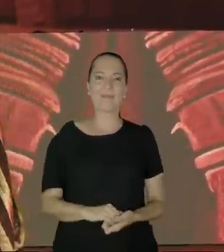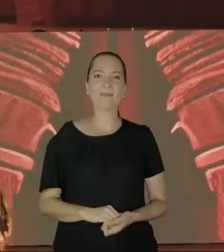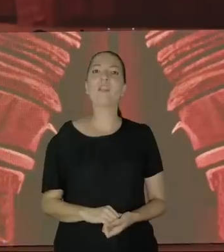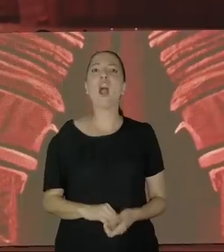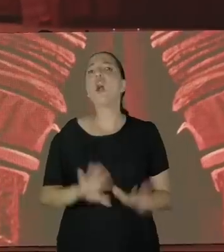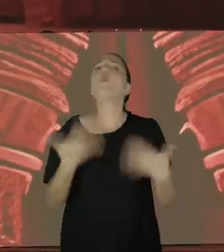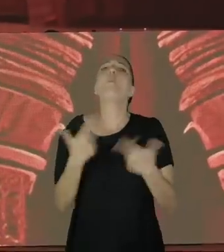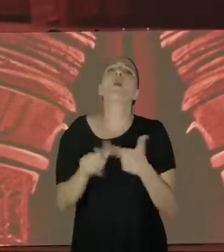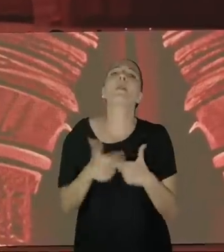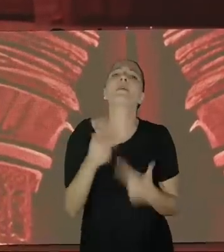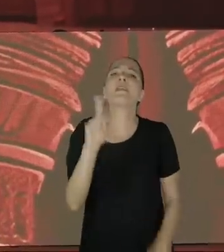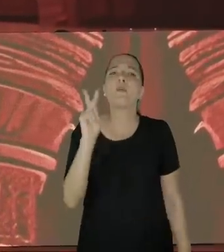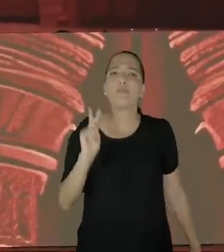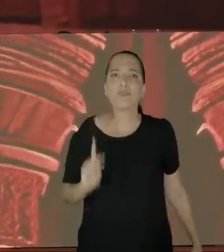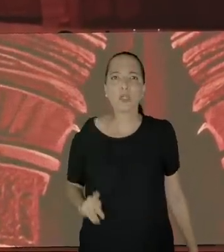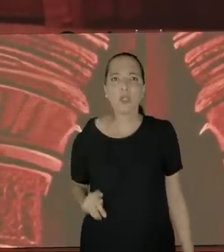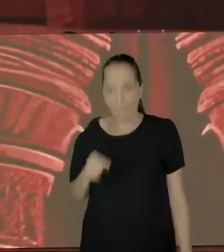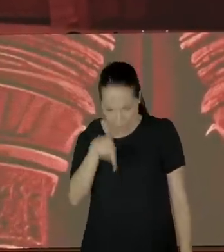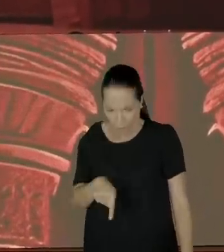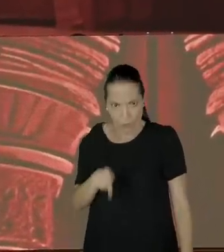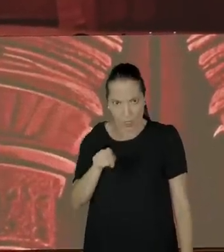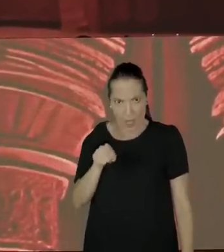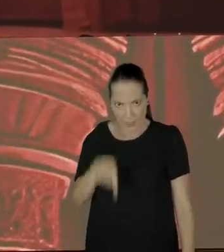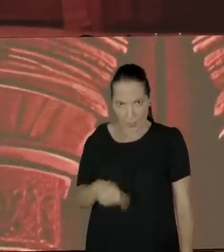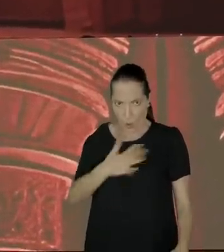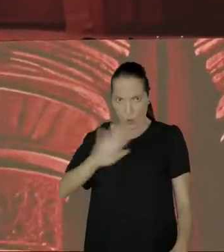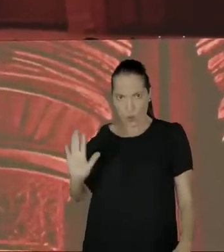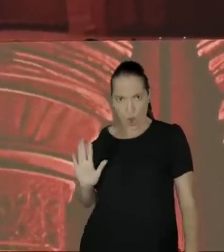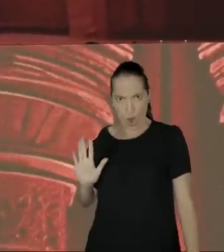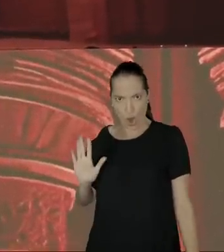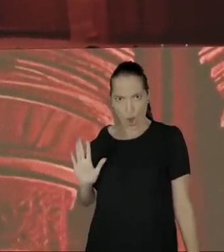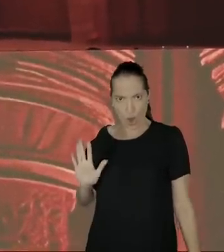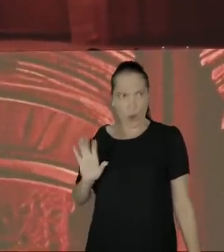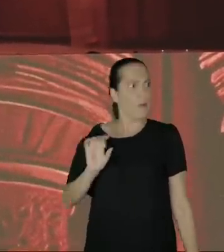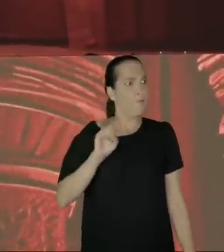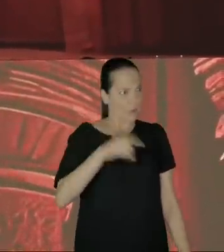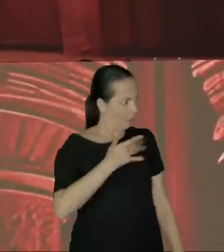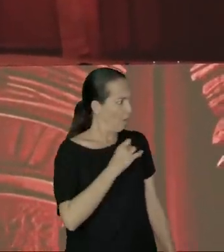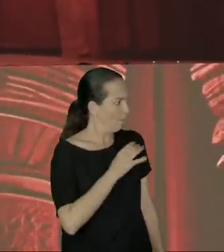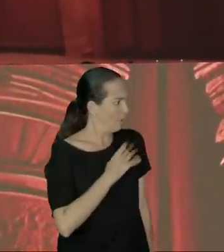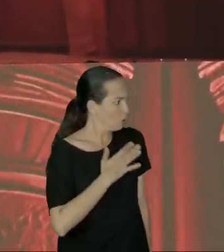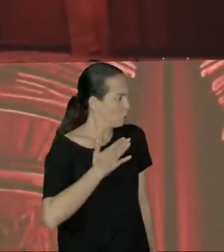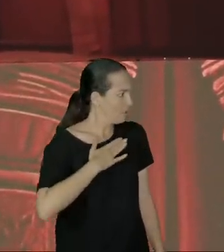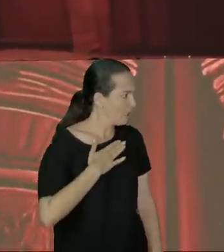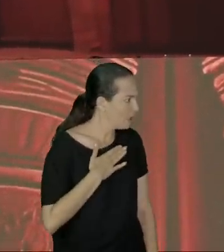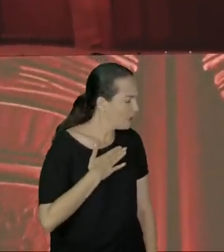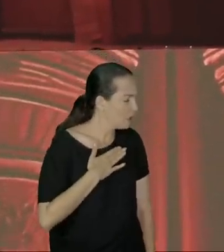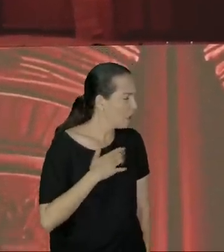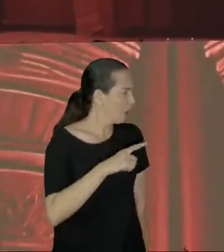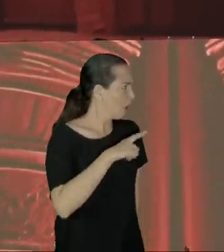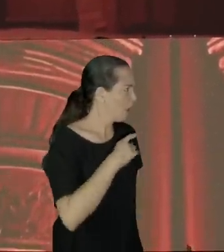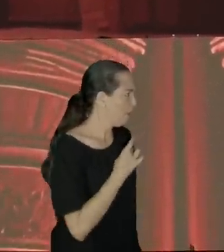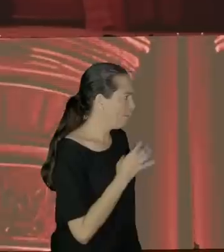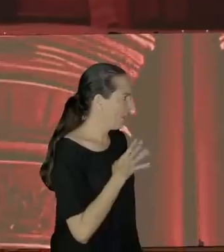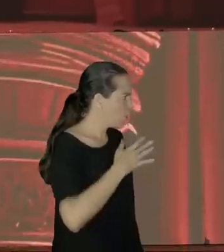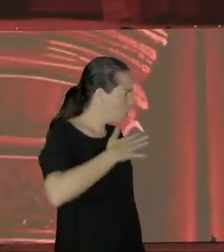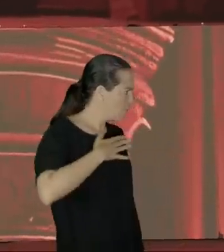Qual o seu problema? Você não gostou da minha casa? Está com medo de mim? Tem medo de mim?